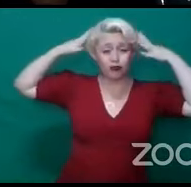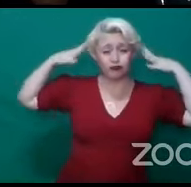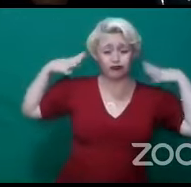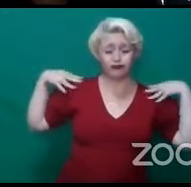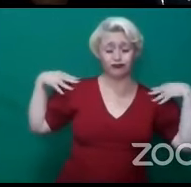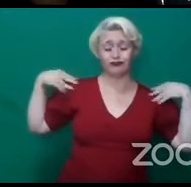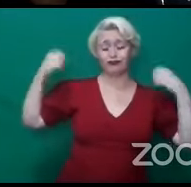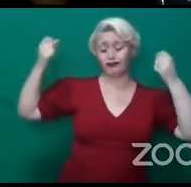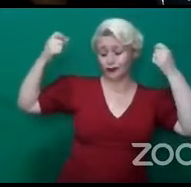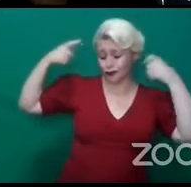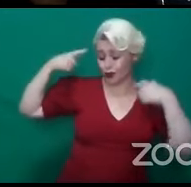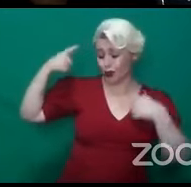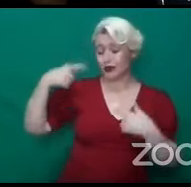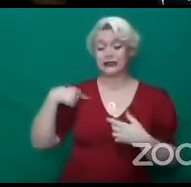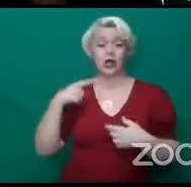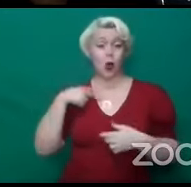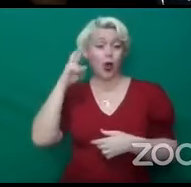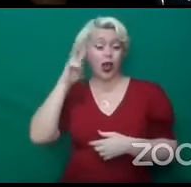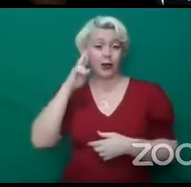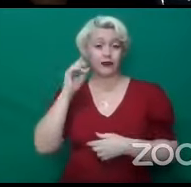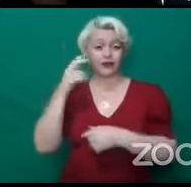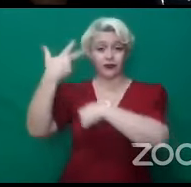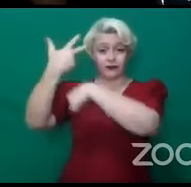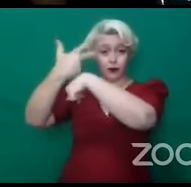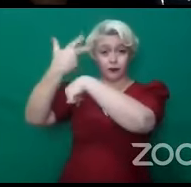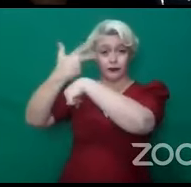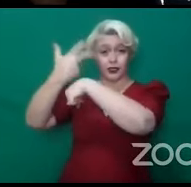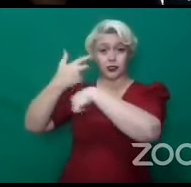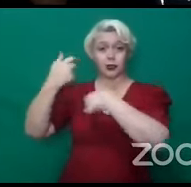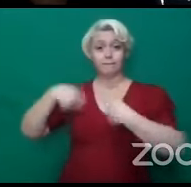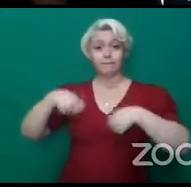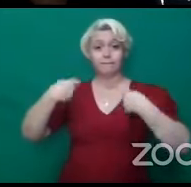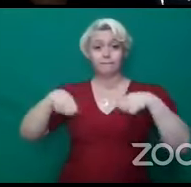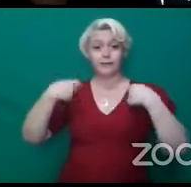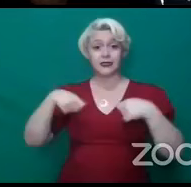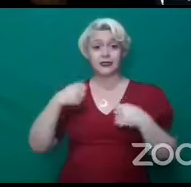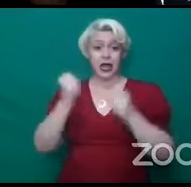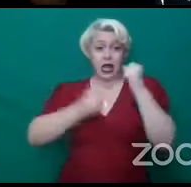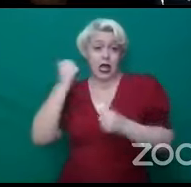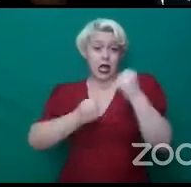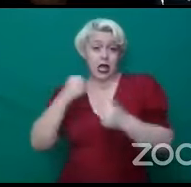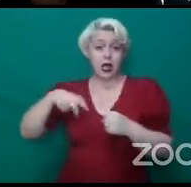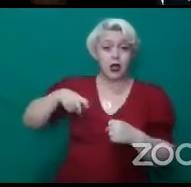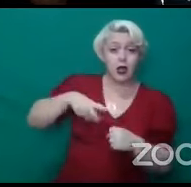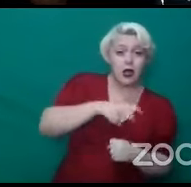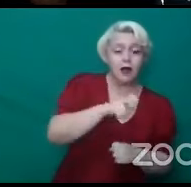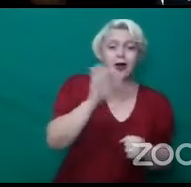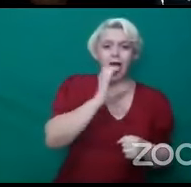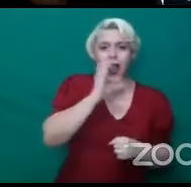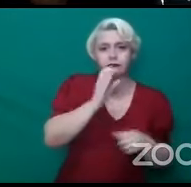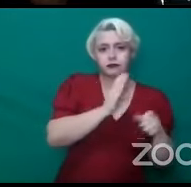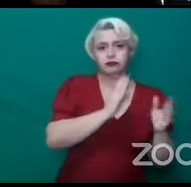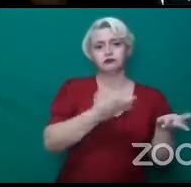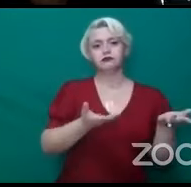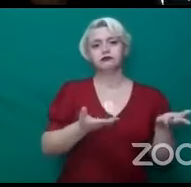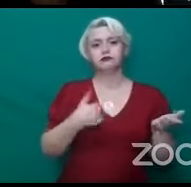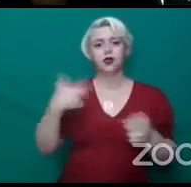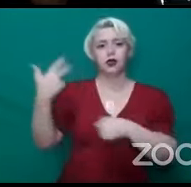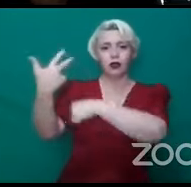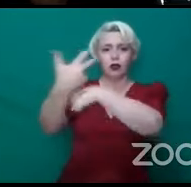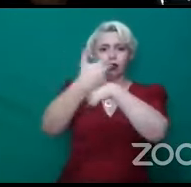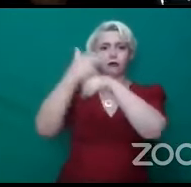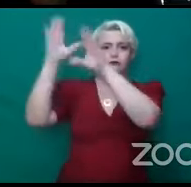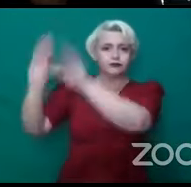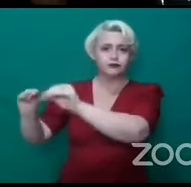até que eu lembro que a gente tava gravando uma cena e a gente precisava ser, né? Correr ali pra terminar ela. E a câmera simplesmente